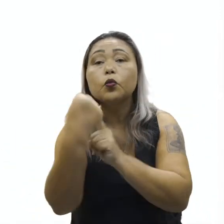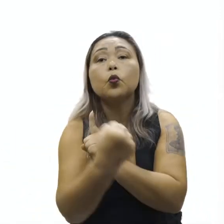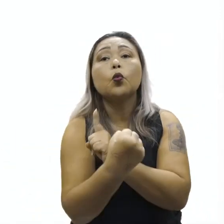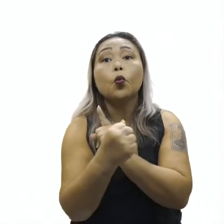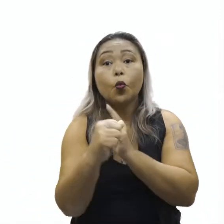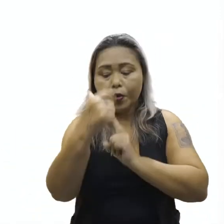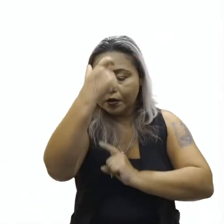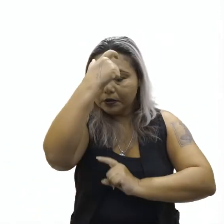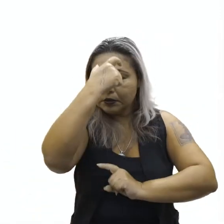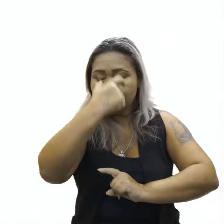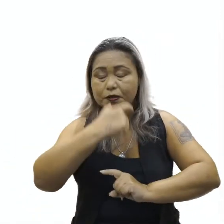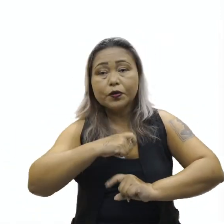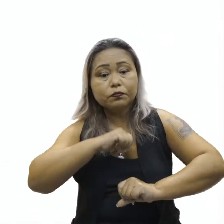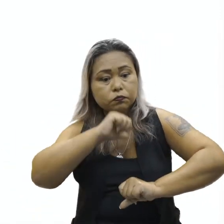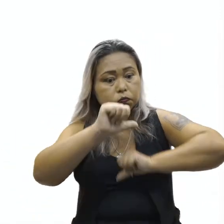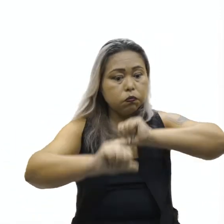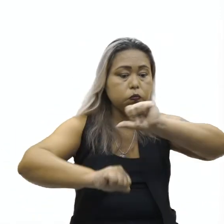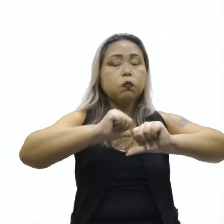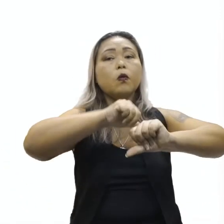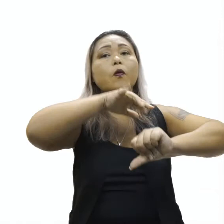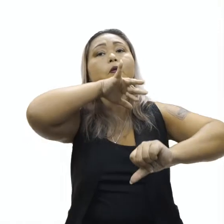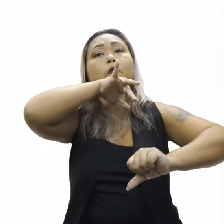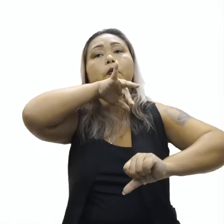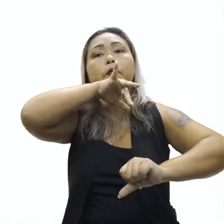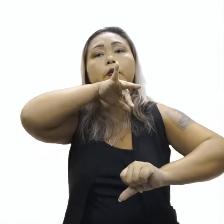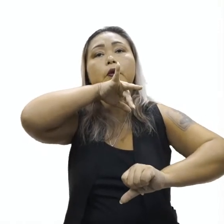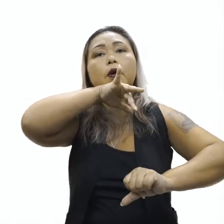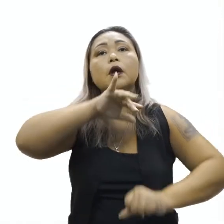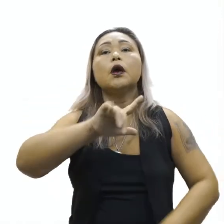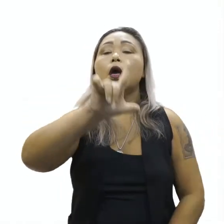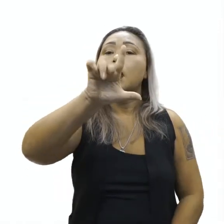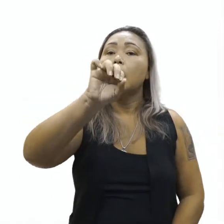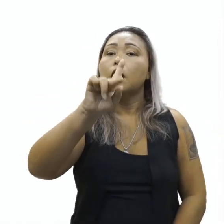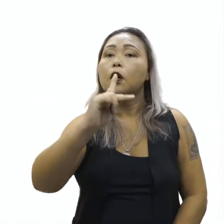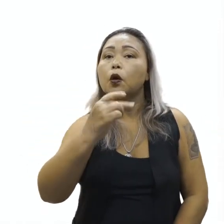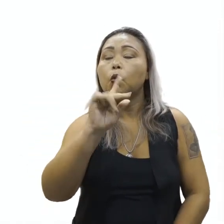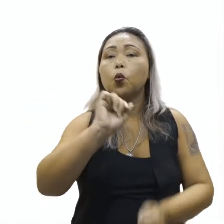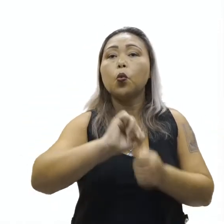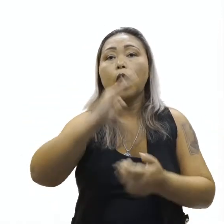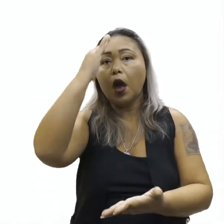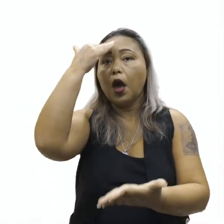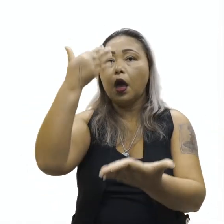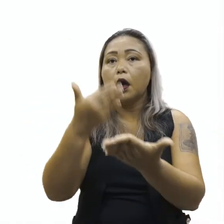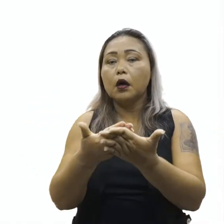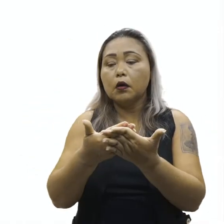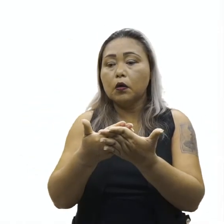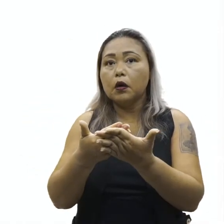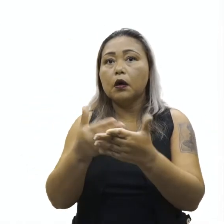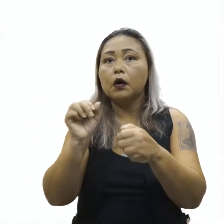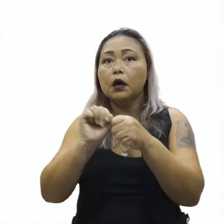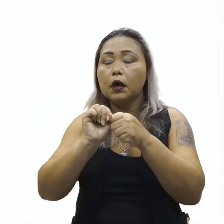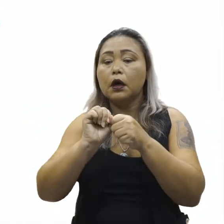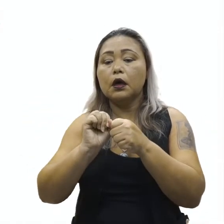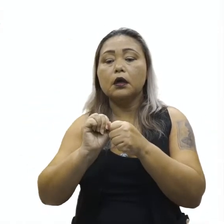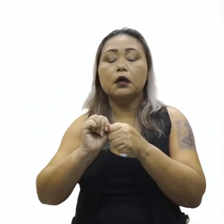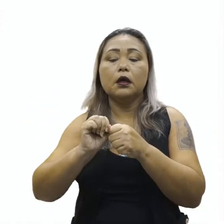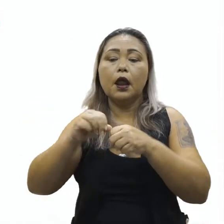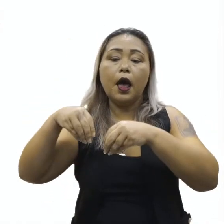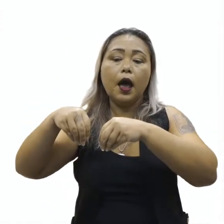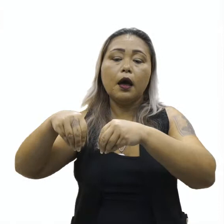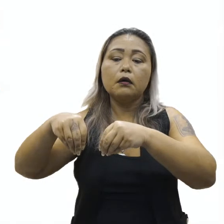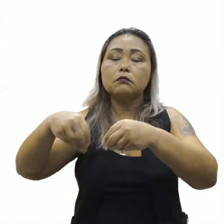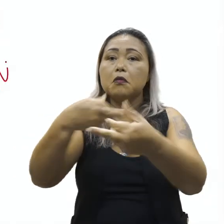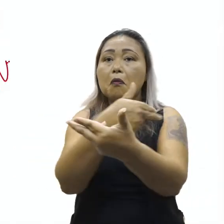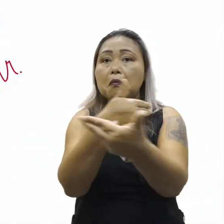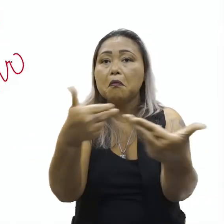né? Então, o que ele fala? Enquanto Locke, ele defendia a propriedade privada, né? Ou